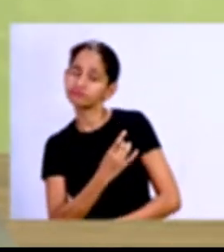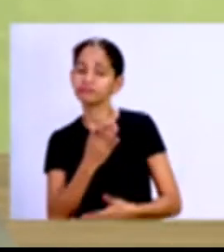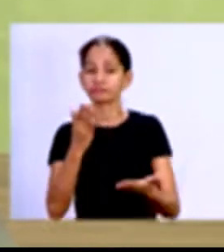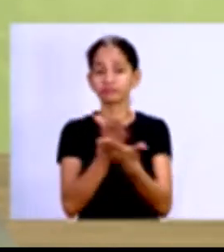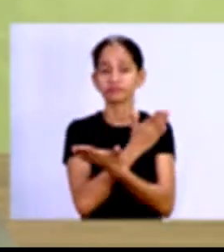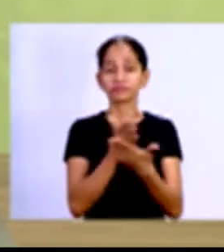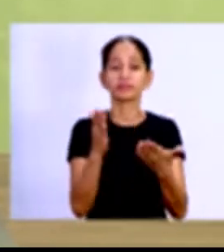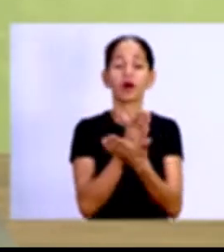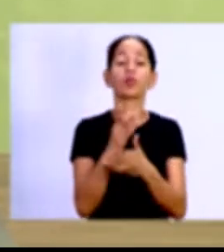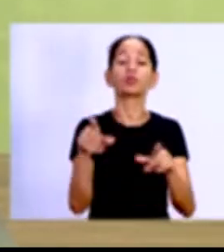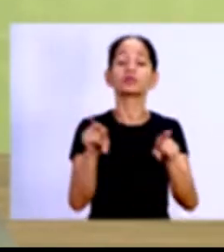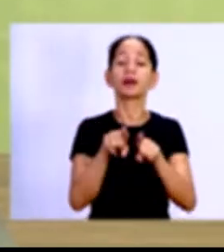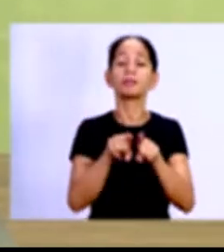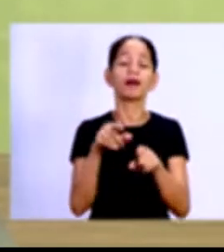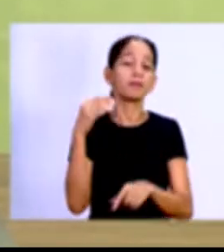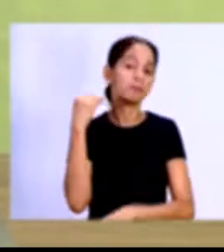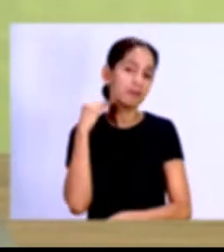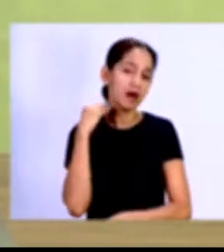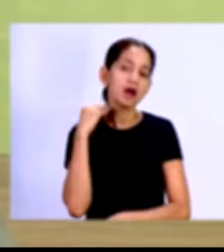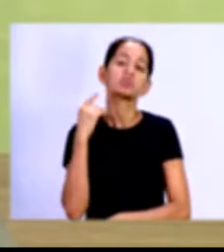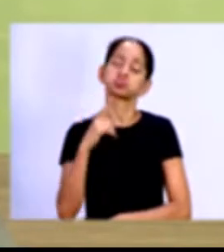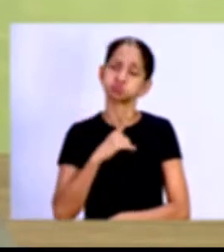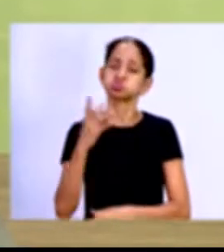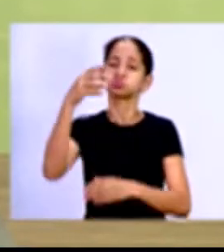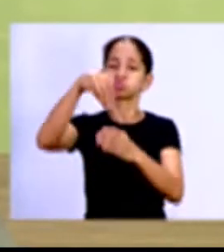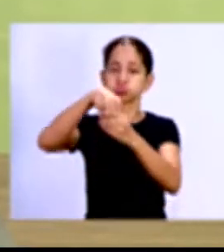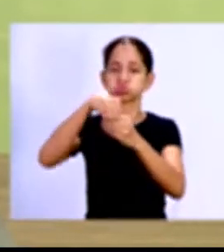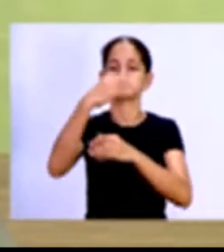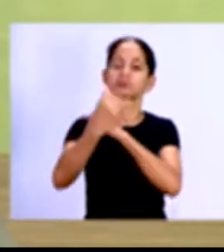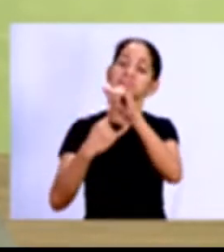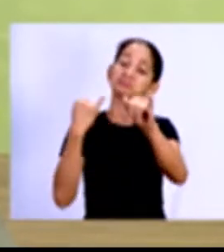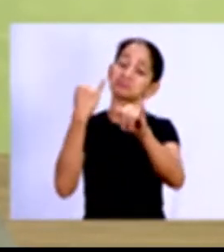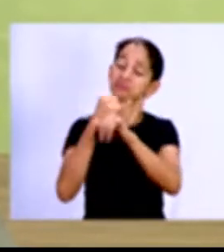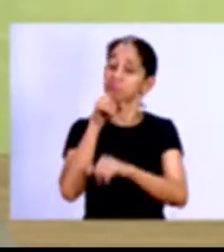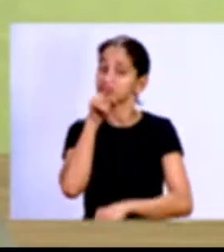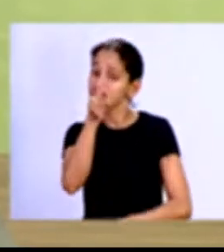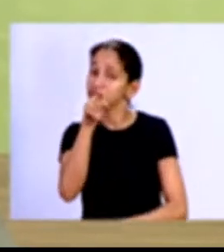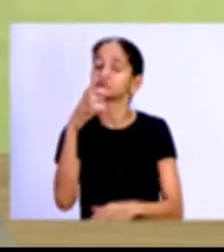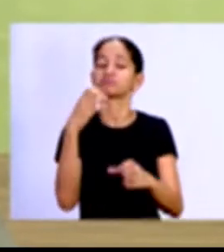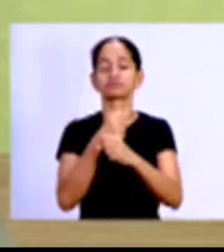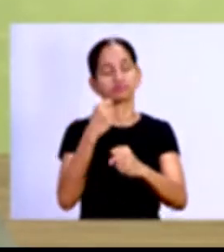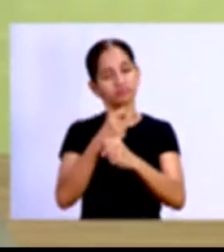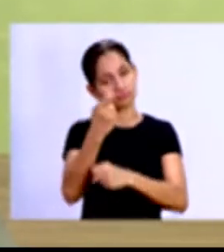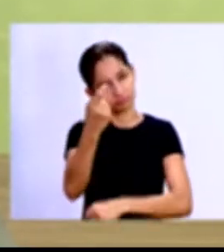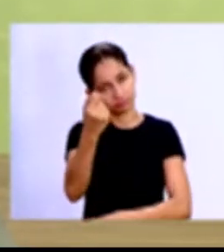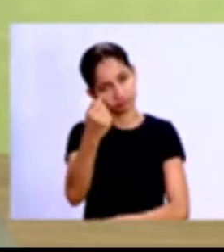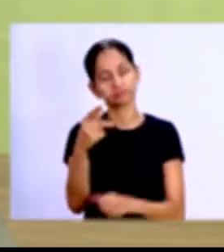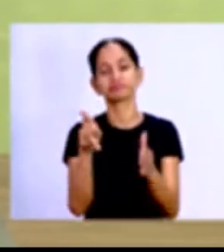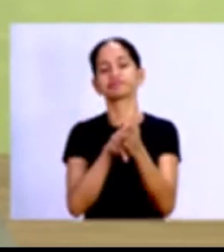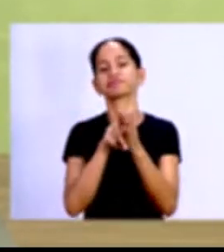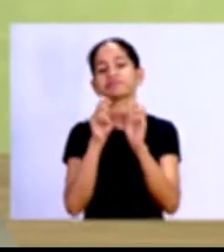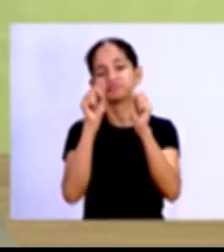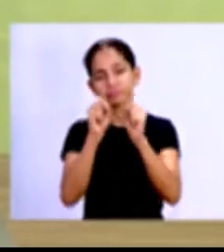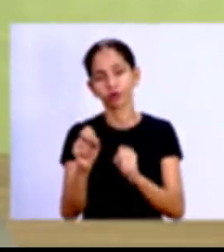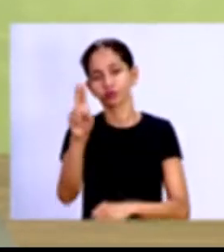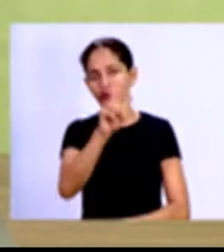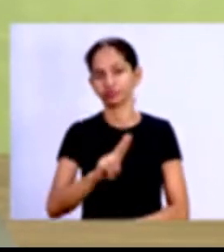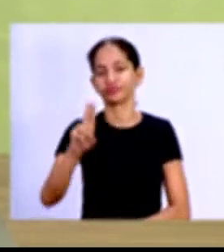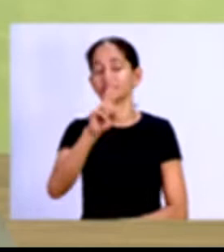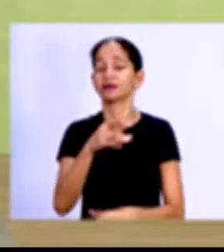bancos virtuais, as corretoras online, vocês são de finanças, vocês têm que saber disso também, né? Que vocês podem